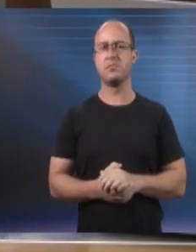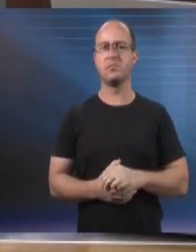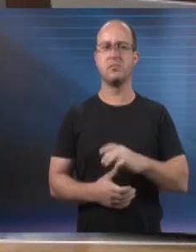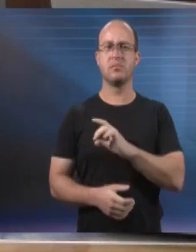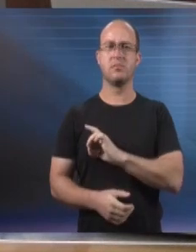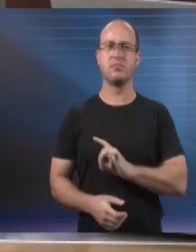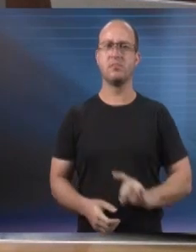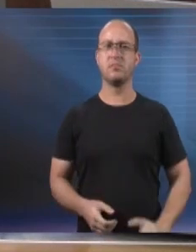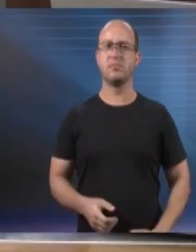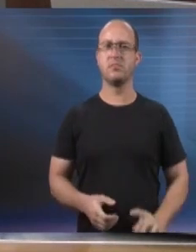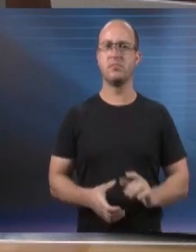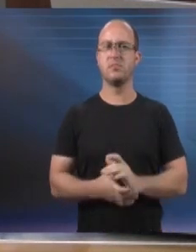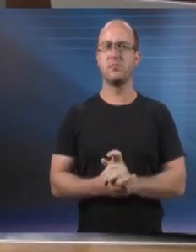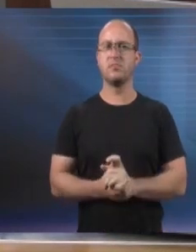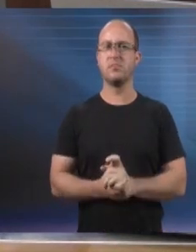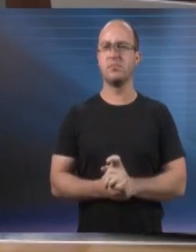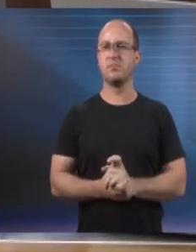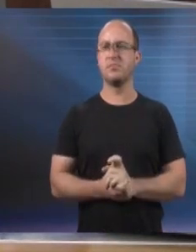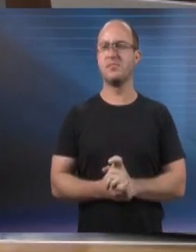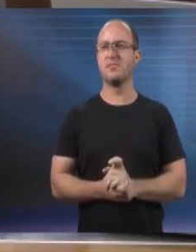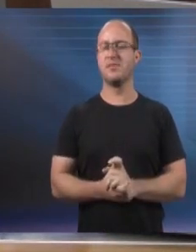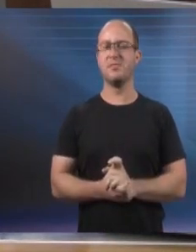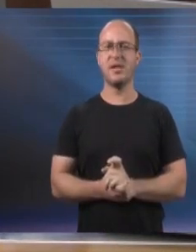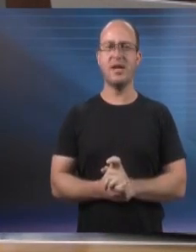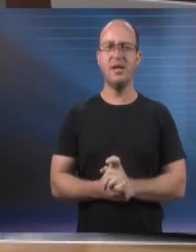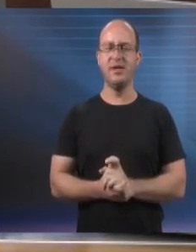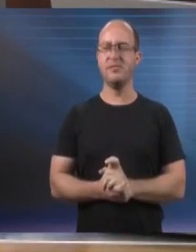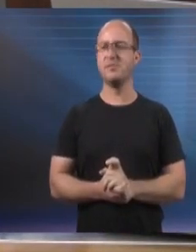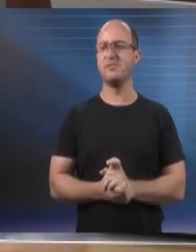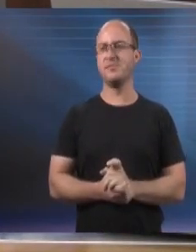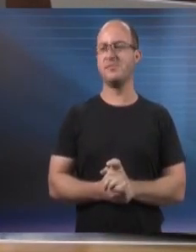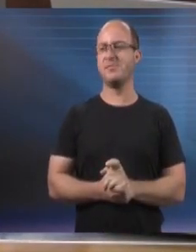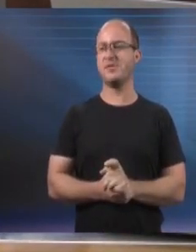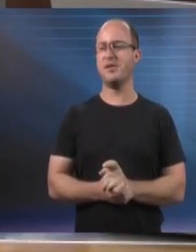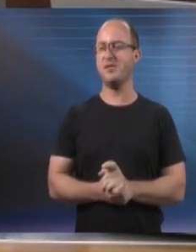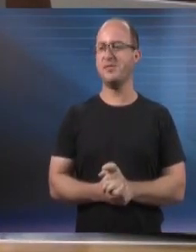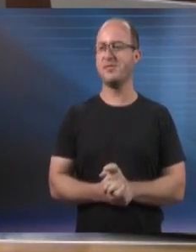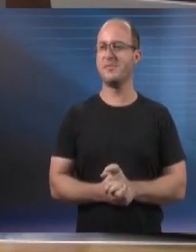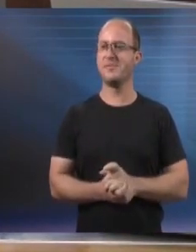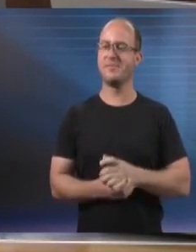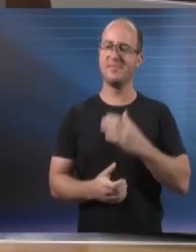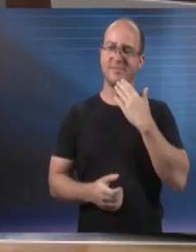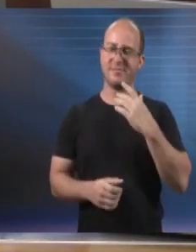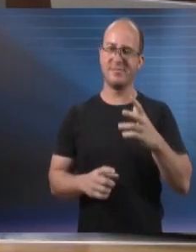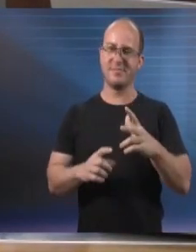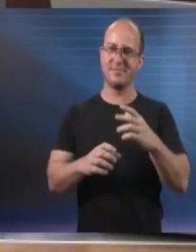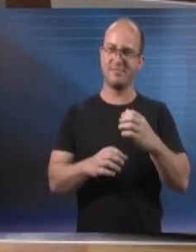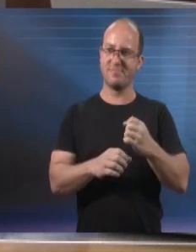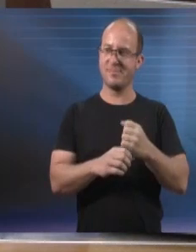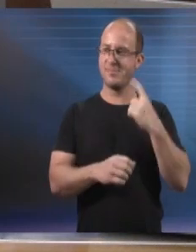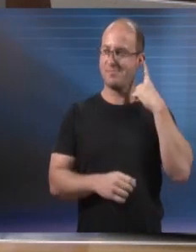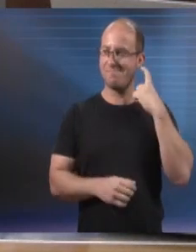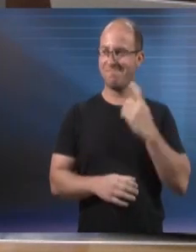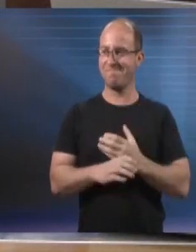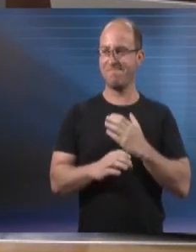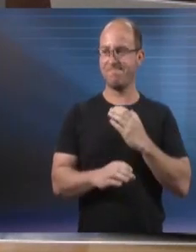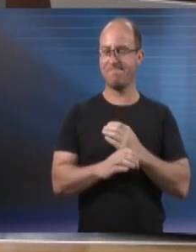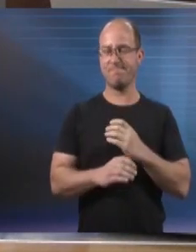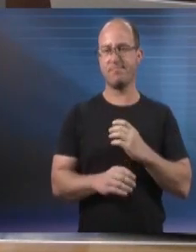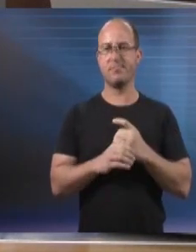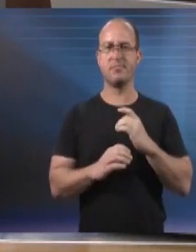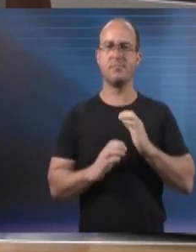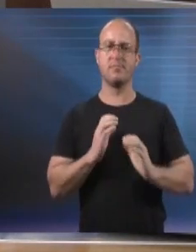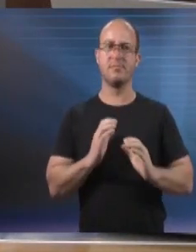da deputada Cristiane Dantas: requerimento para regularização do fornecimento e instalação de tornozeleiras eletrônicas aos